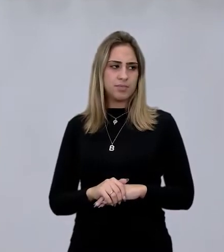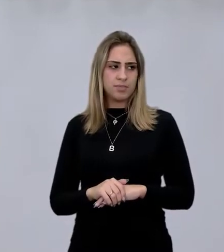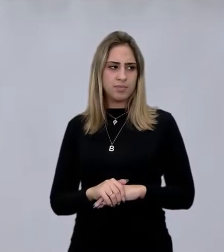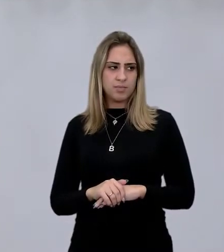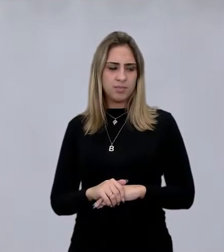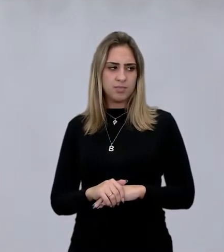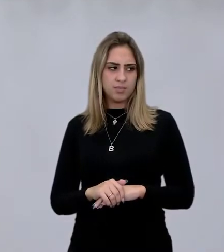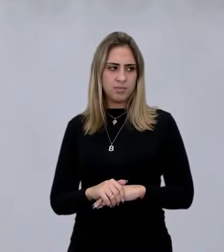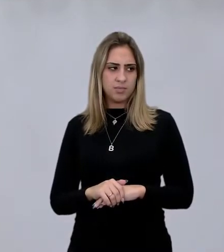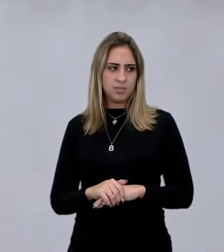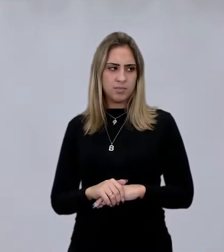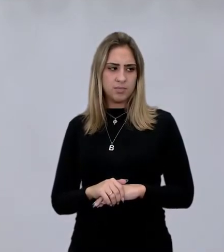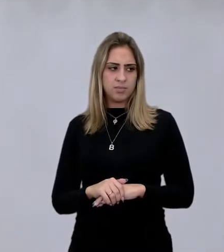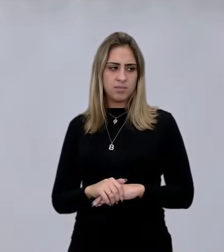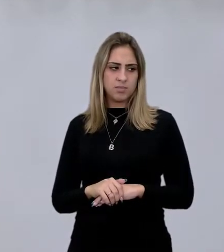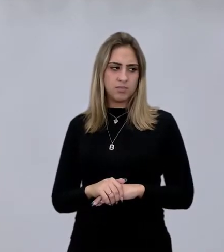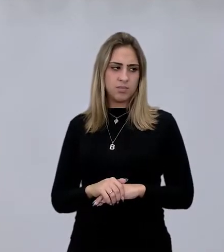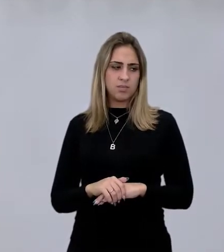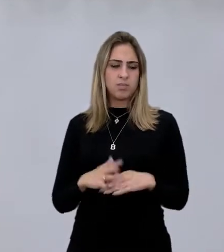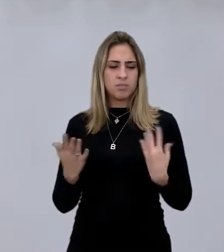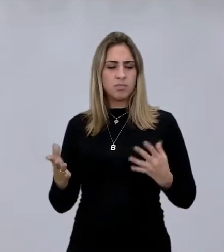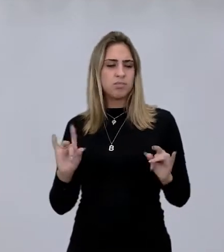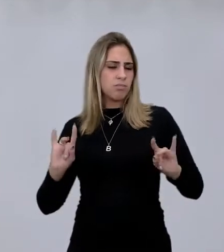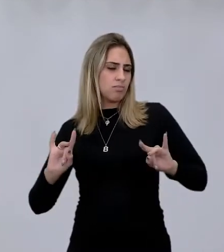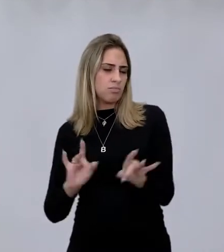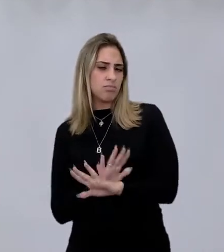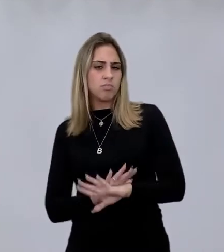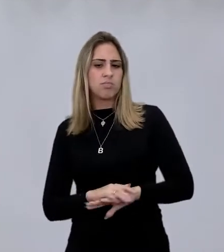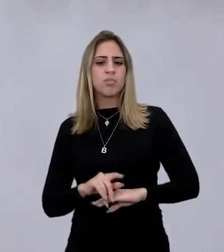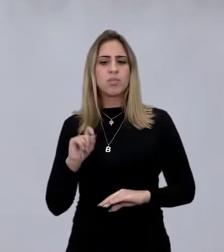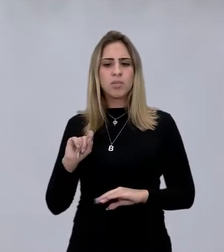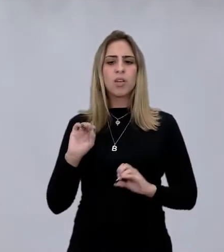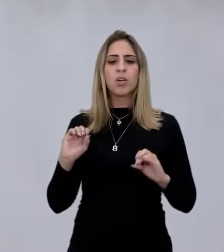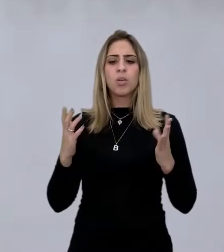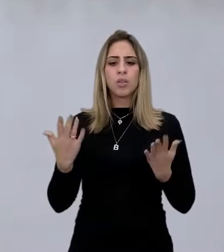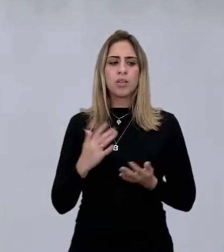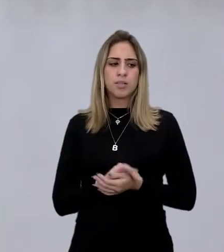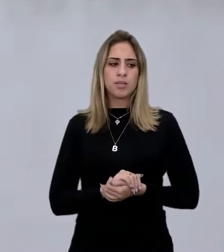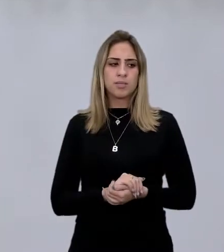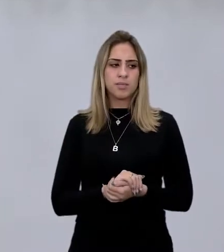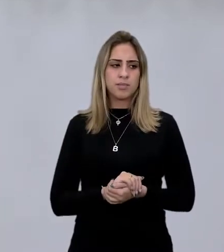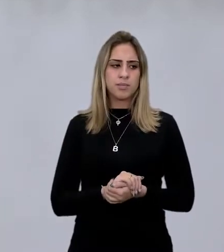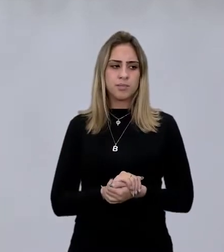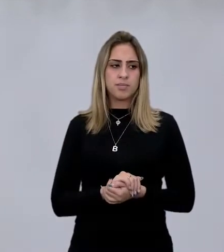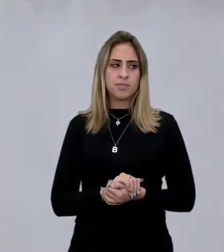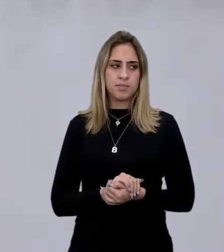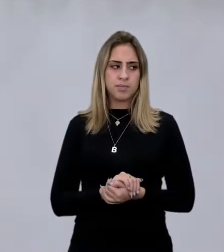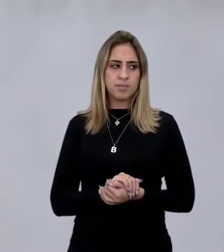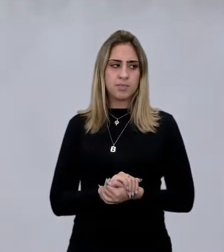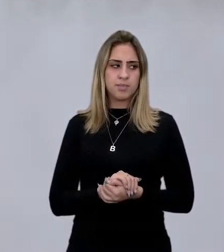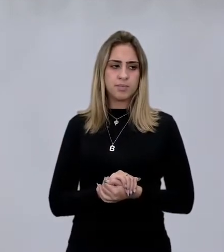se modificar. Fechou? Só que o que acontece? Nem